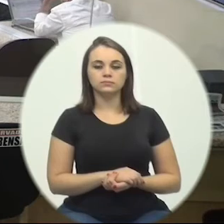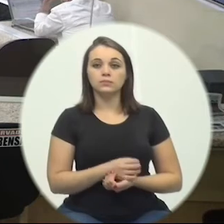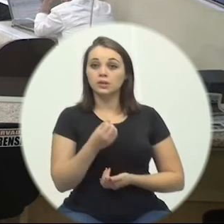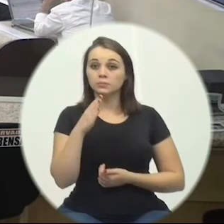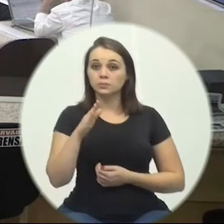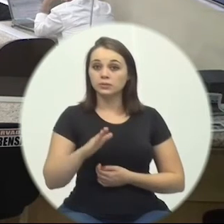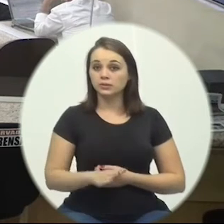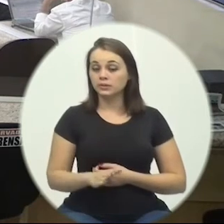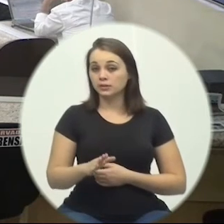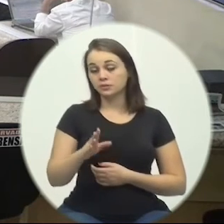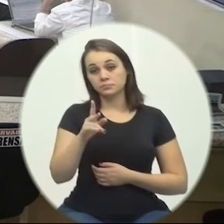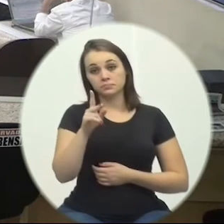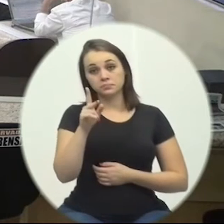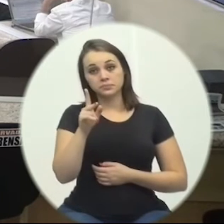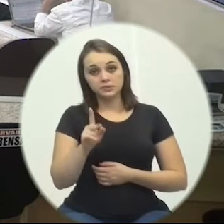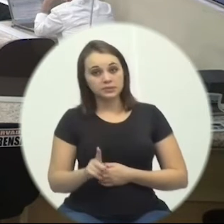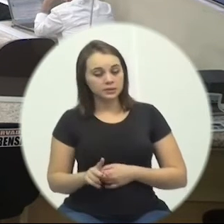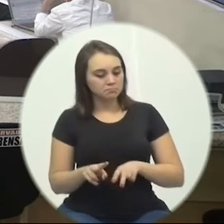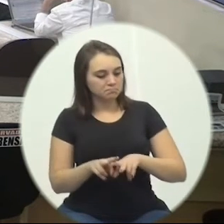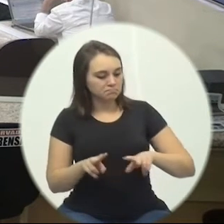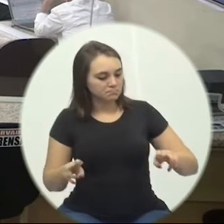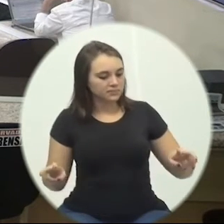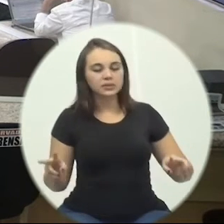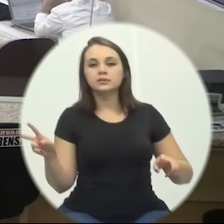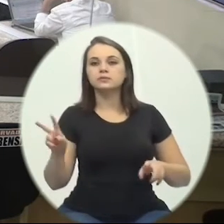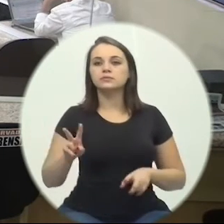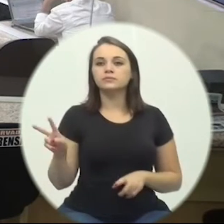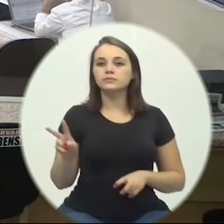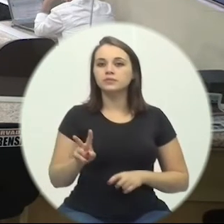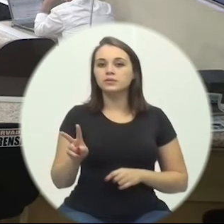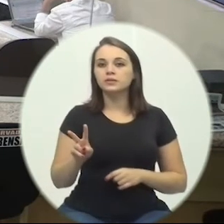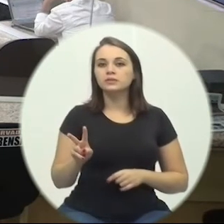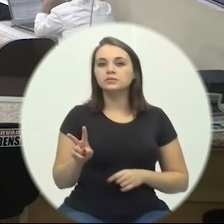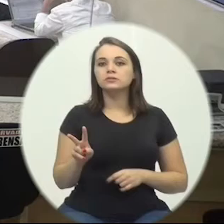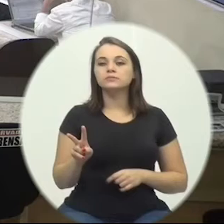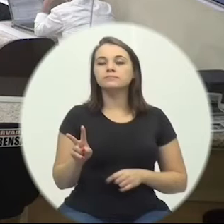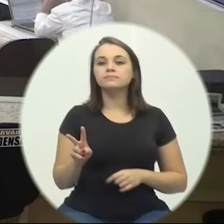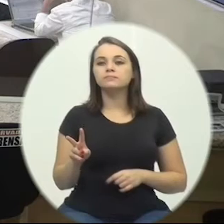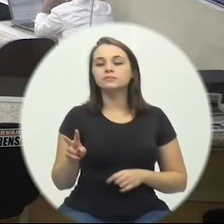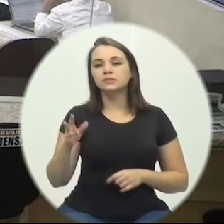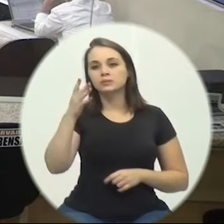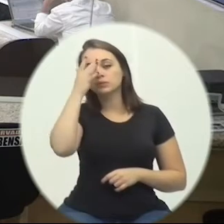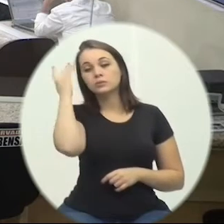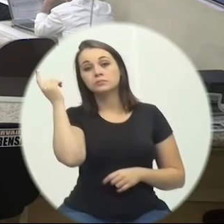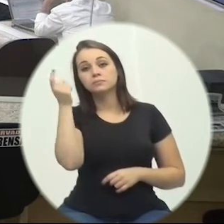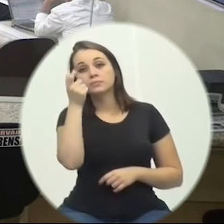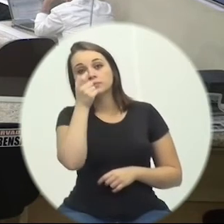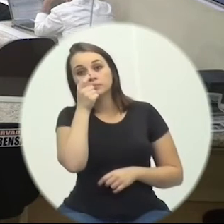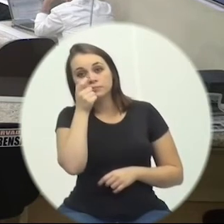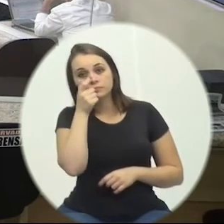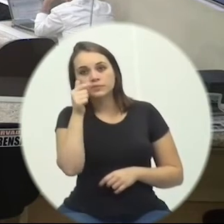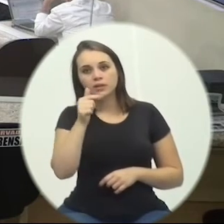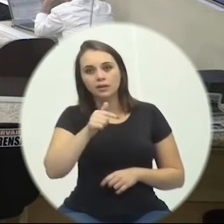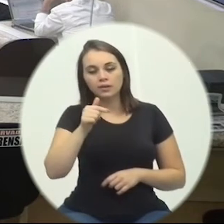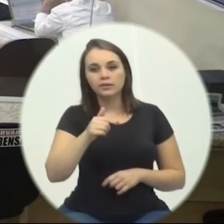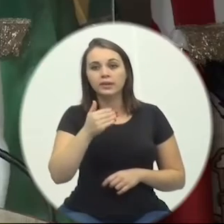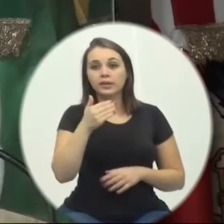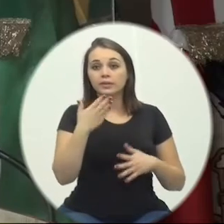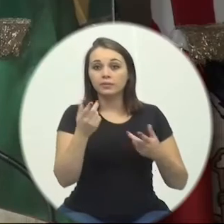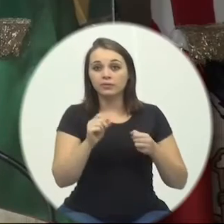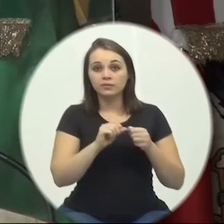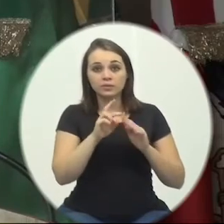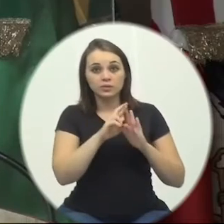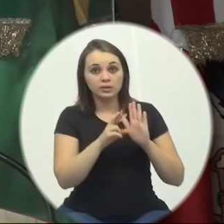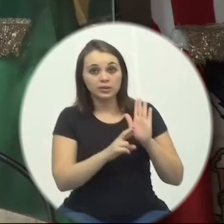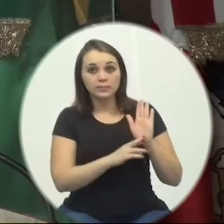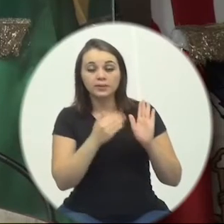Boa tarde, presidente, membros da mesa, colegas vereadores, vereadoras e ao público que nos assiste. Na verdade, eu fiz esse